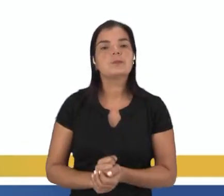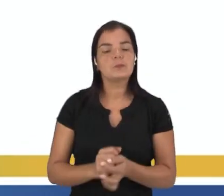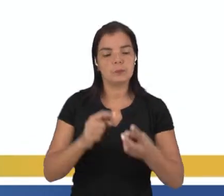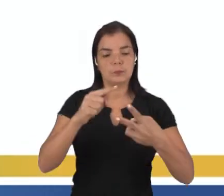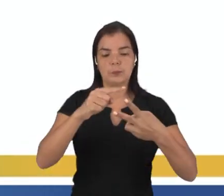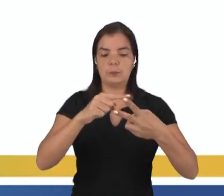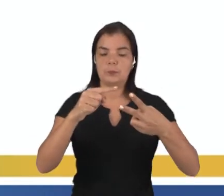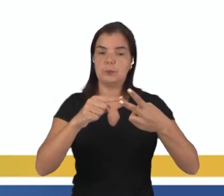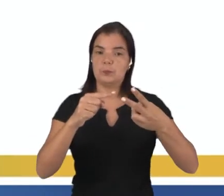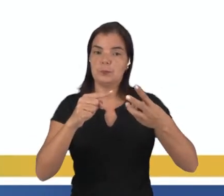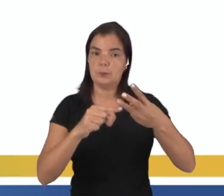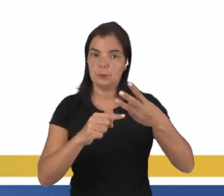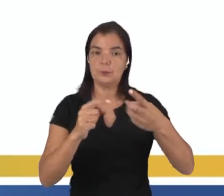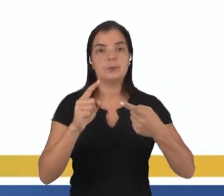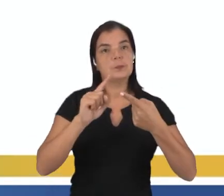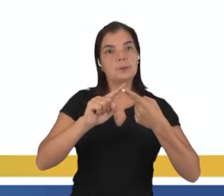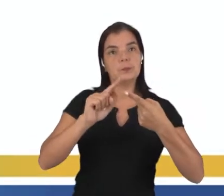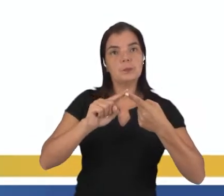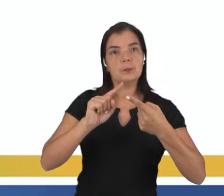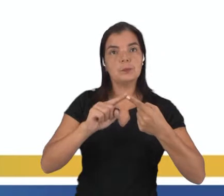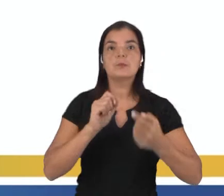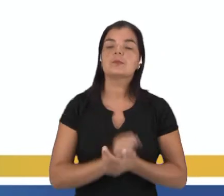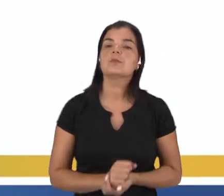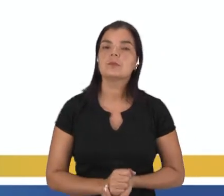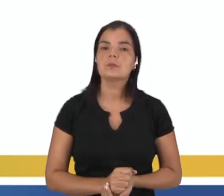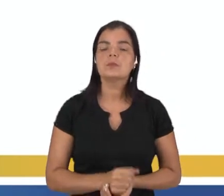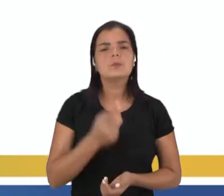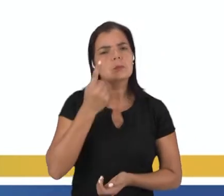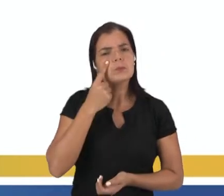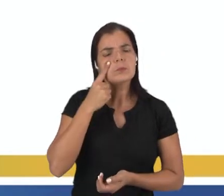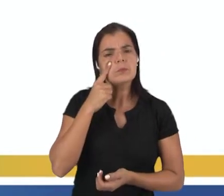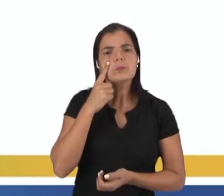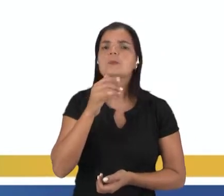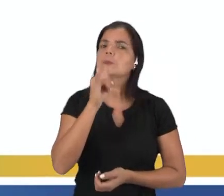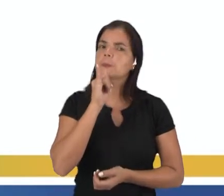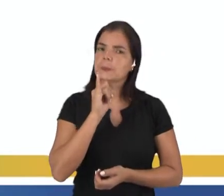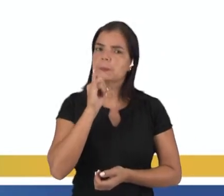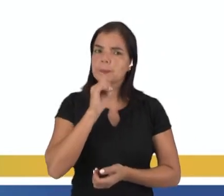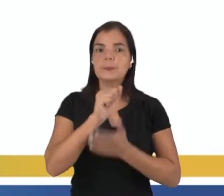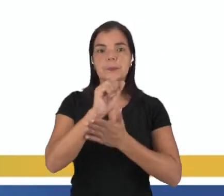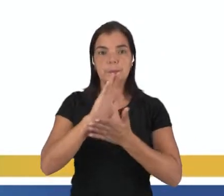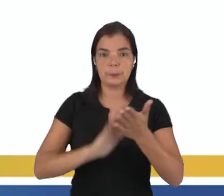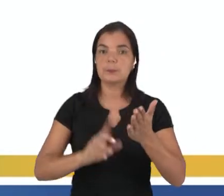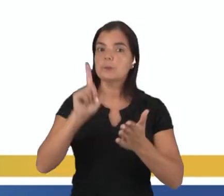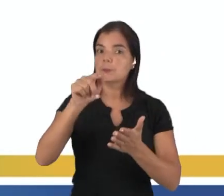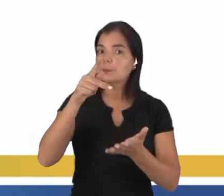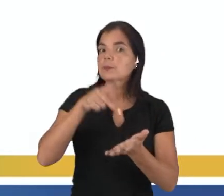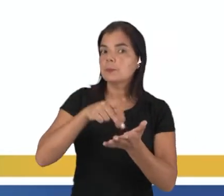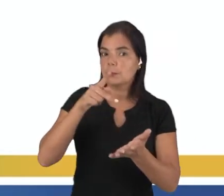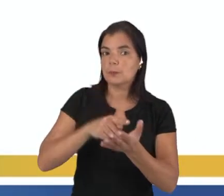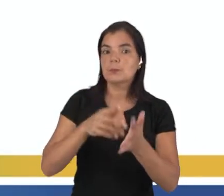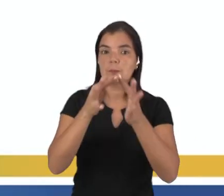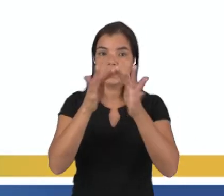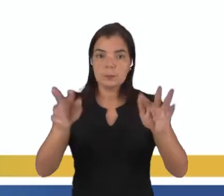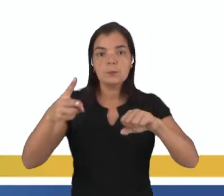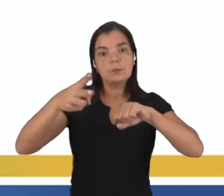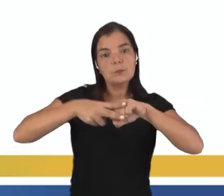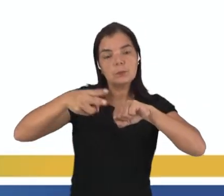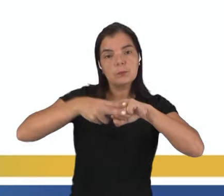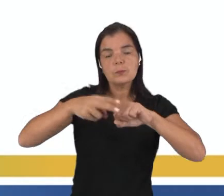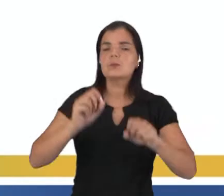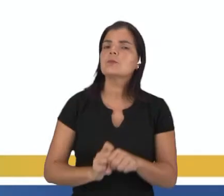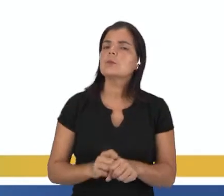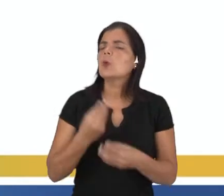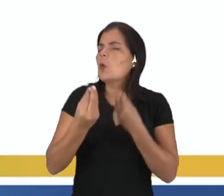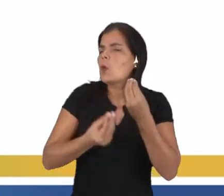3 passos. Primeiro passo, certifique-se de que o exemplo no exercício é de fato uma oração. E como sabemos